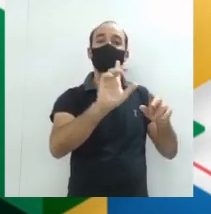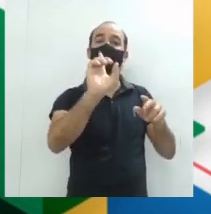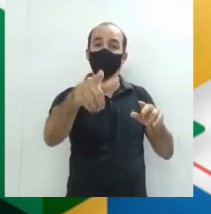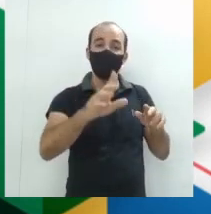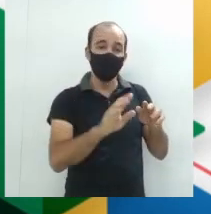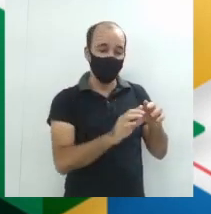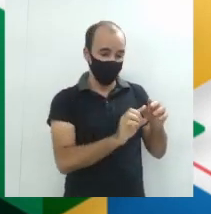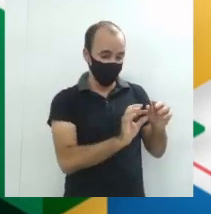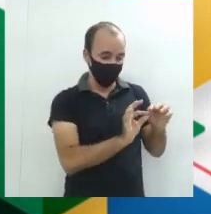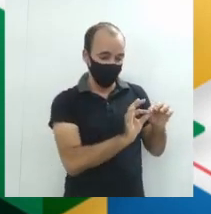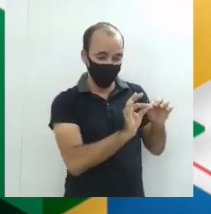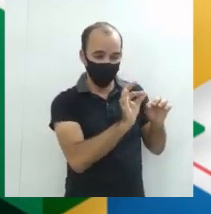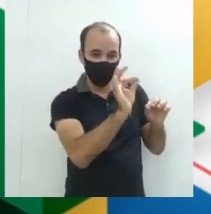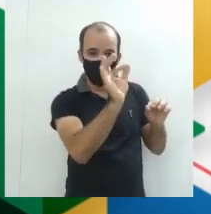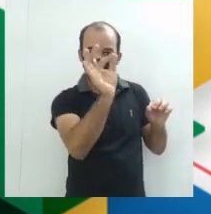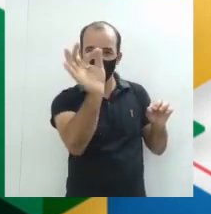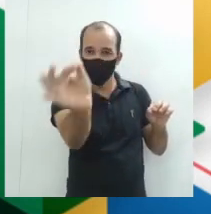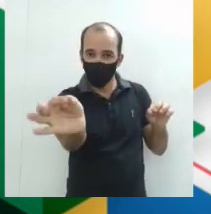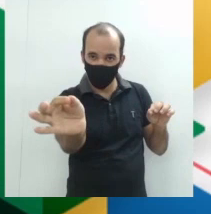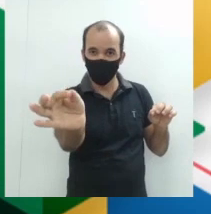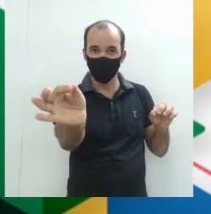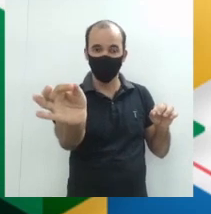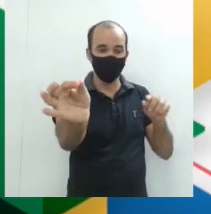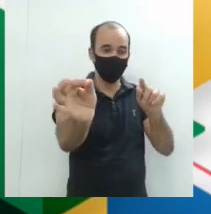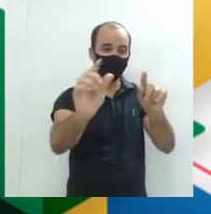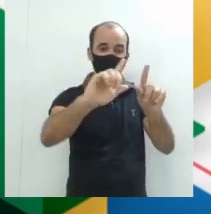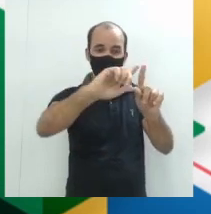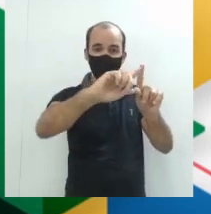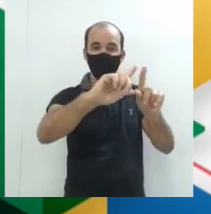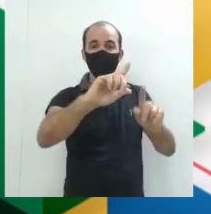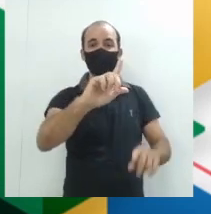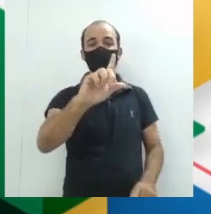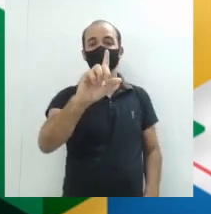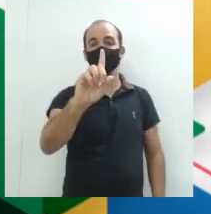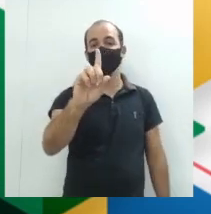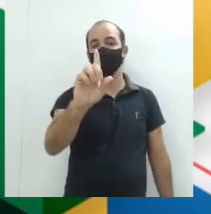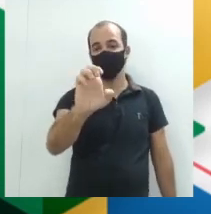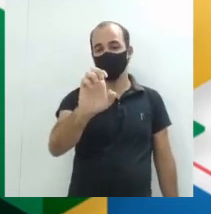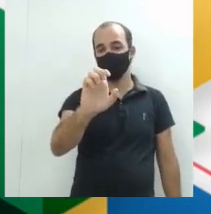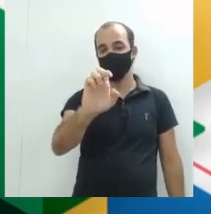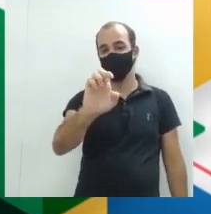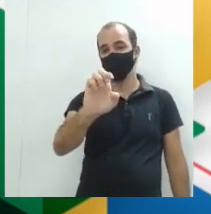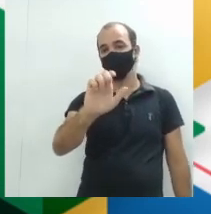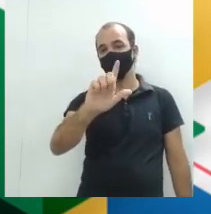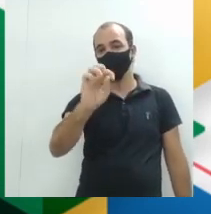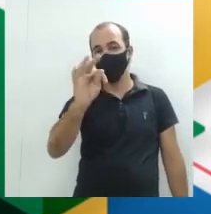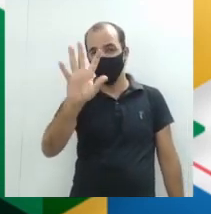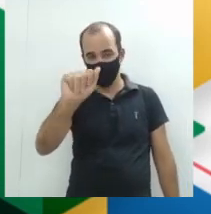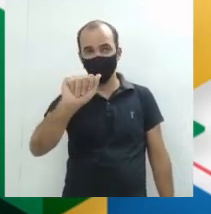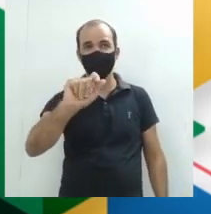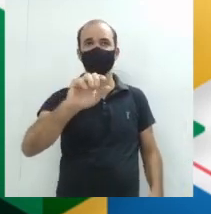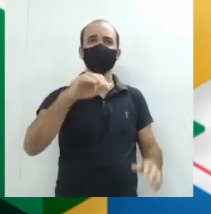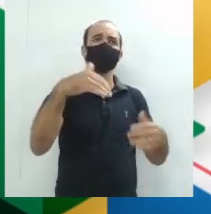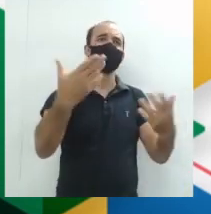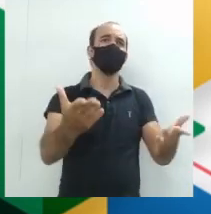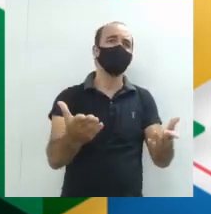ele que está aí de vermelho. Mas o que é o vetor deslocamento? O vetor deslocamento é um